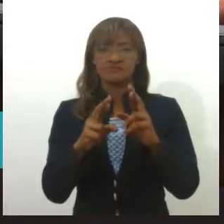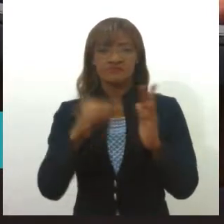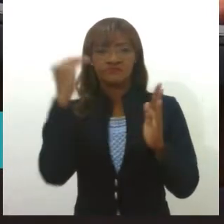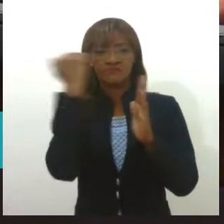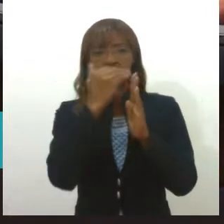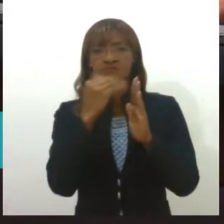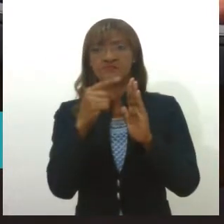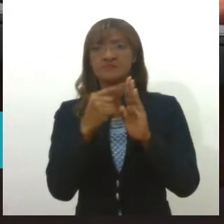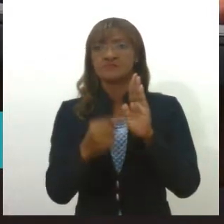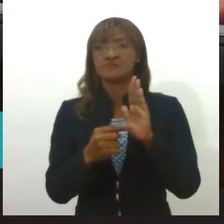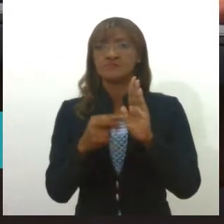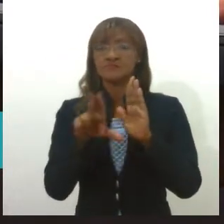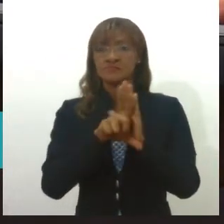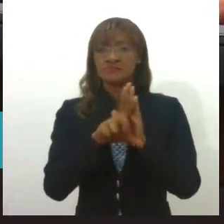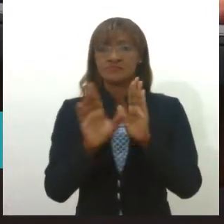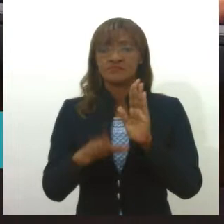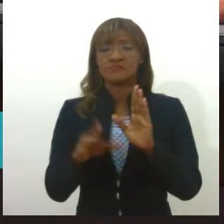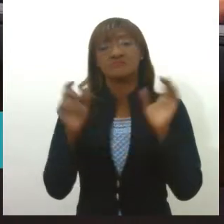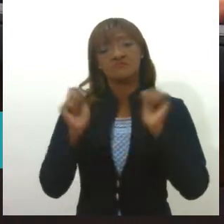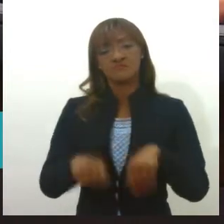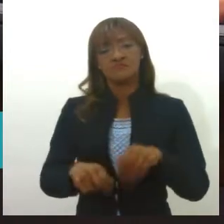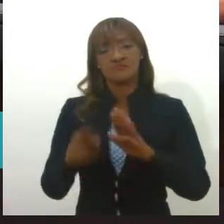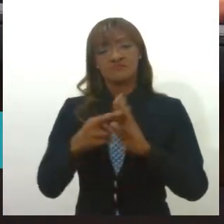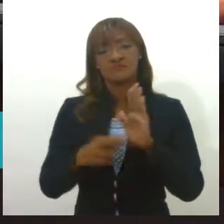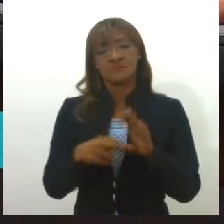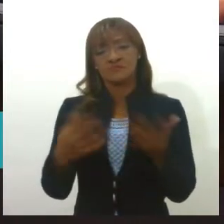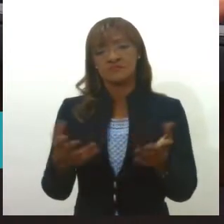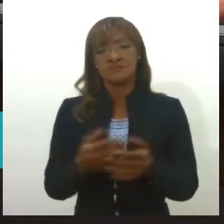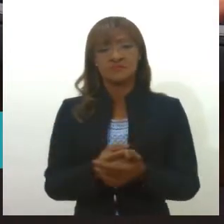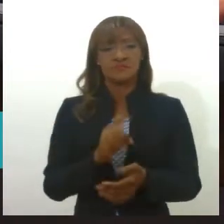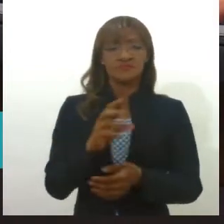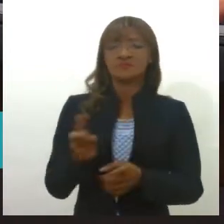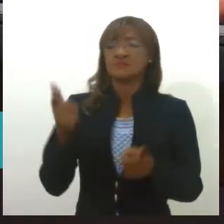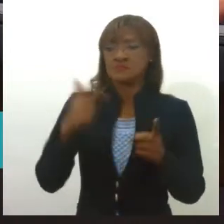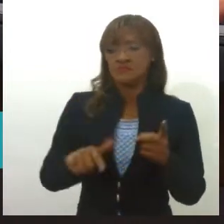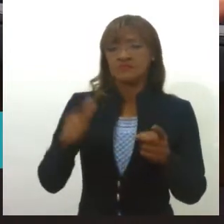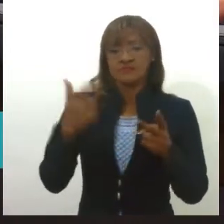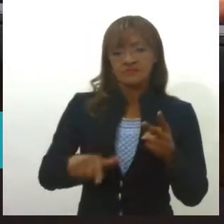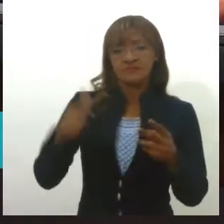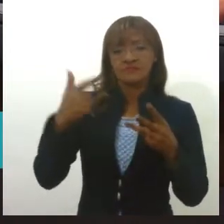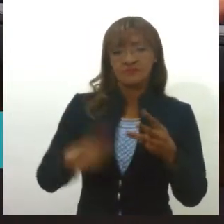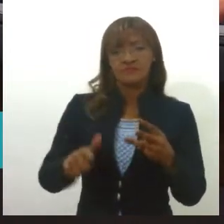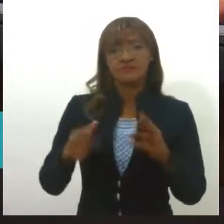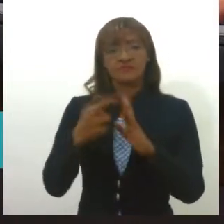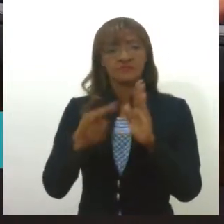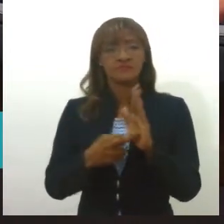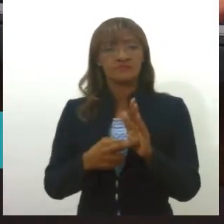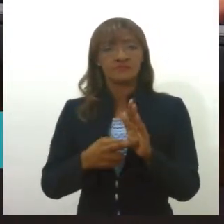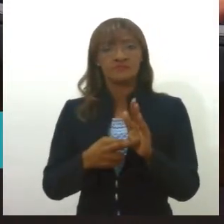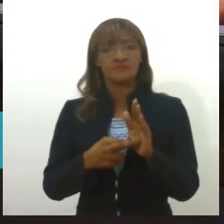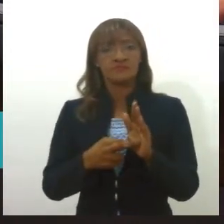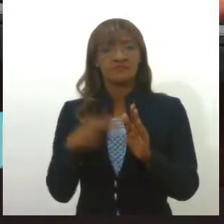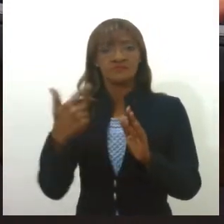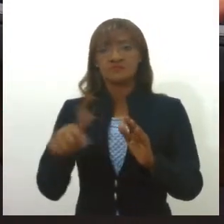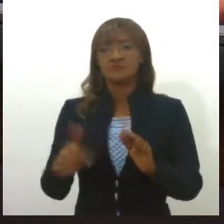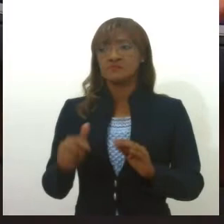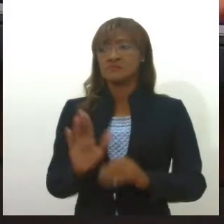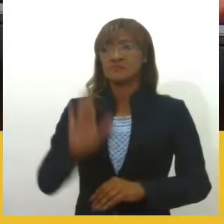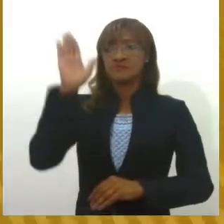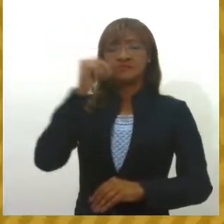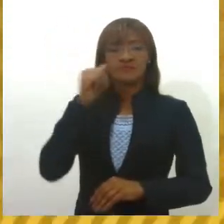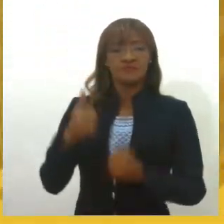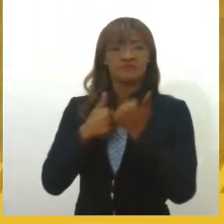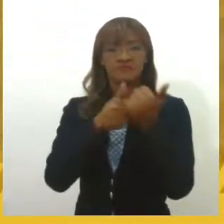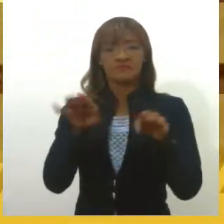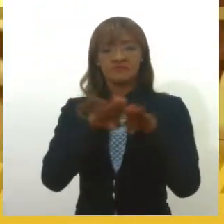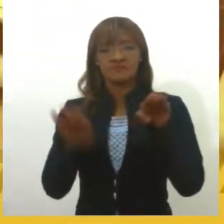ser regra. Tentar cada exercício que não executaram, mandar um novo projeto à Câmara dos Deputados e não investir nas candidaturas femininas num país